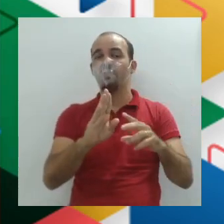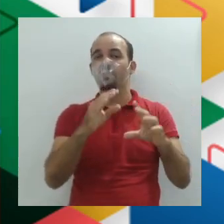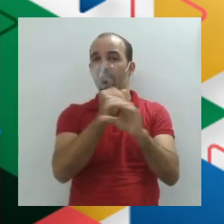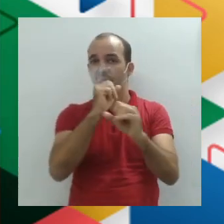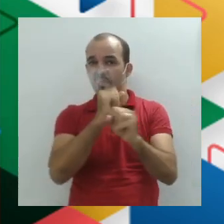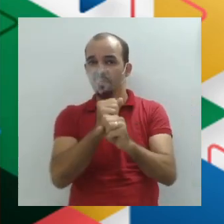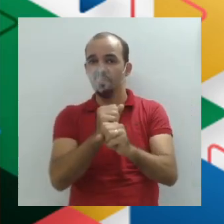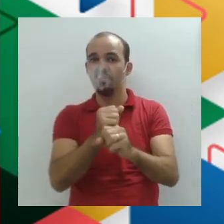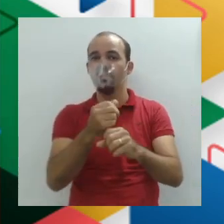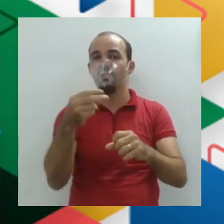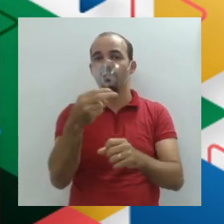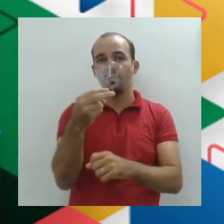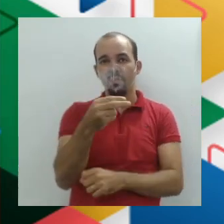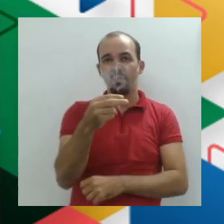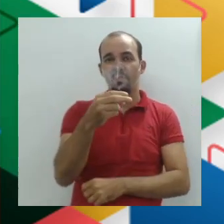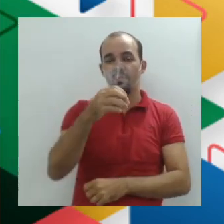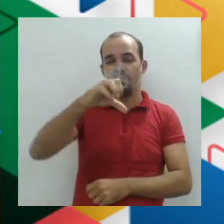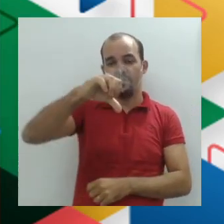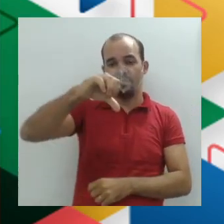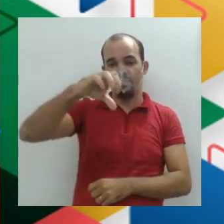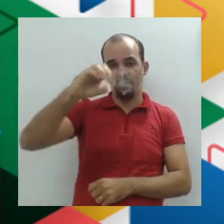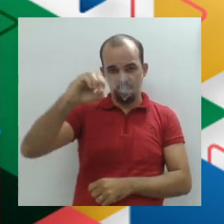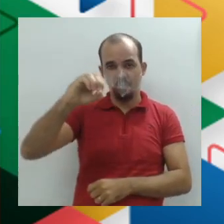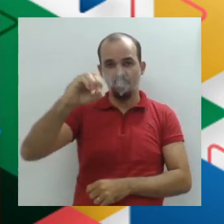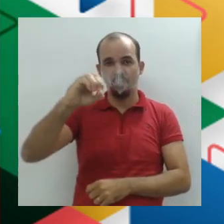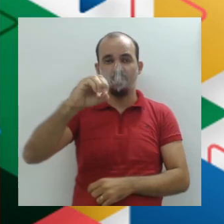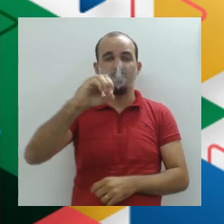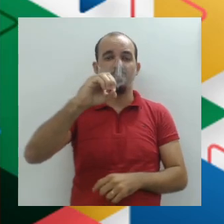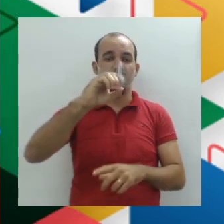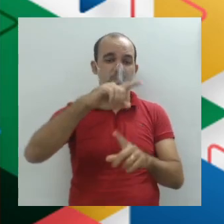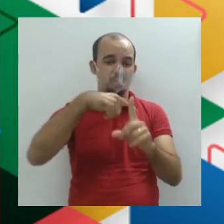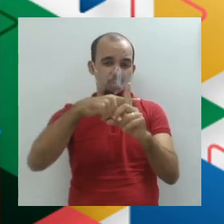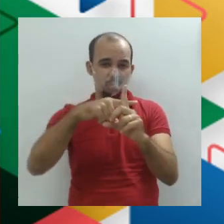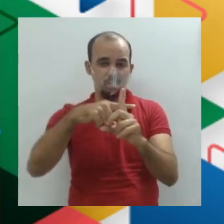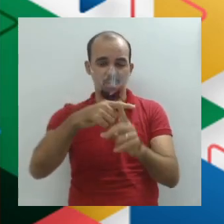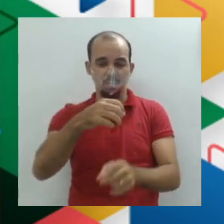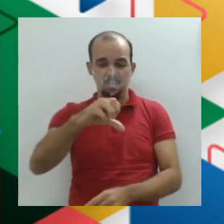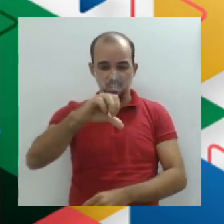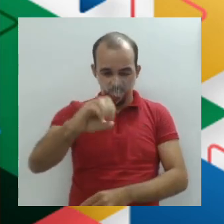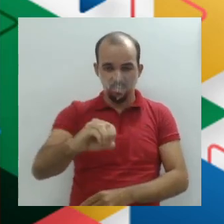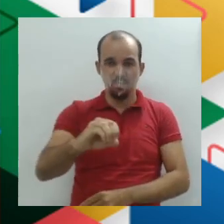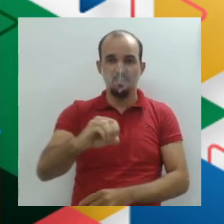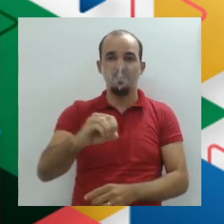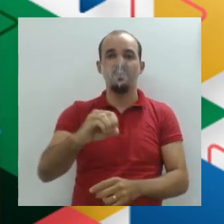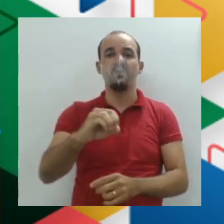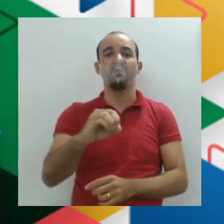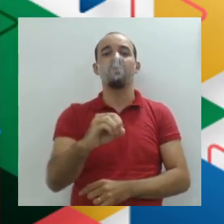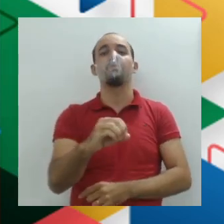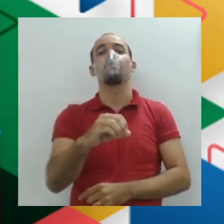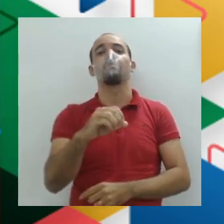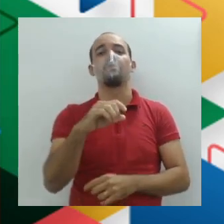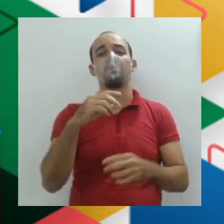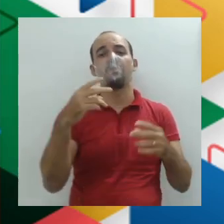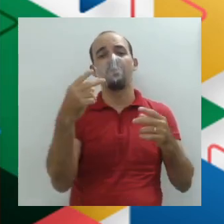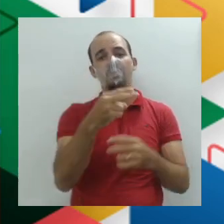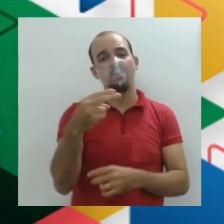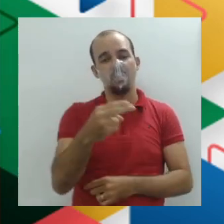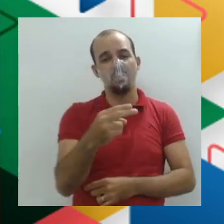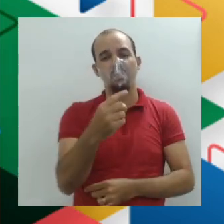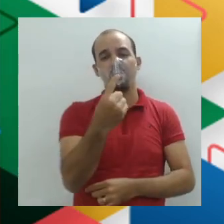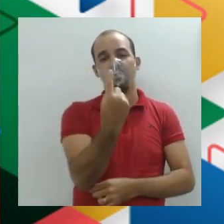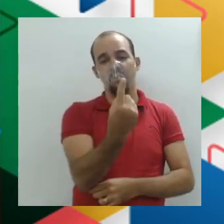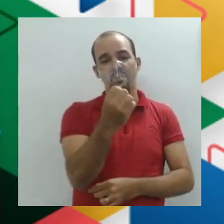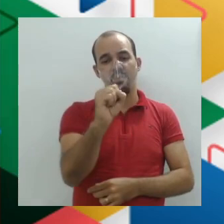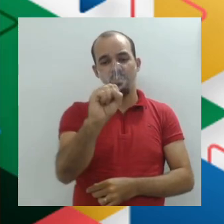triângulo retângulo, esses dois ângulos somados terá a medida de 90 graus. Ou seja, quando